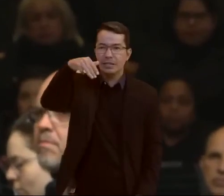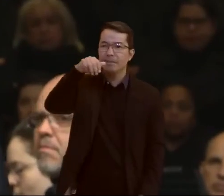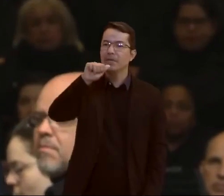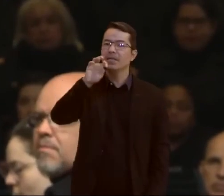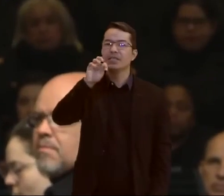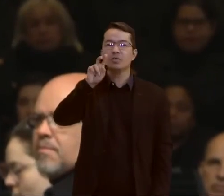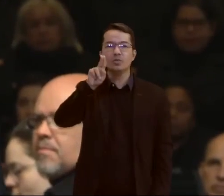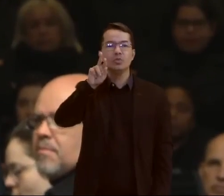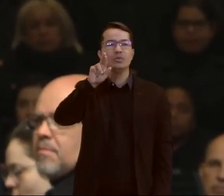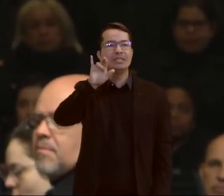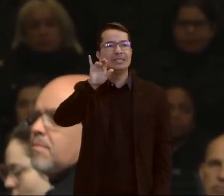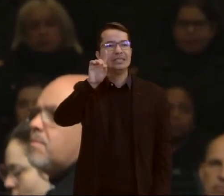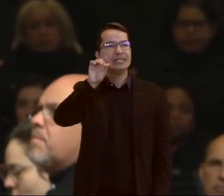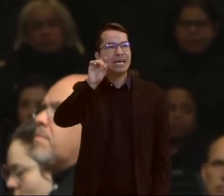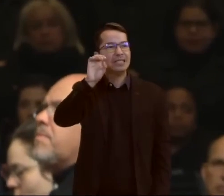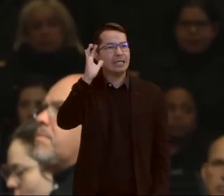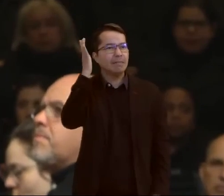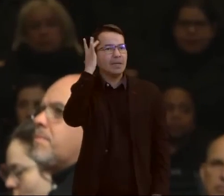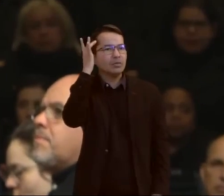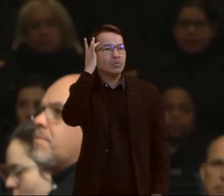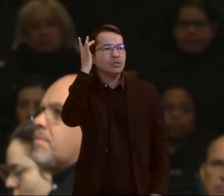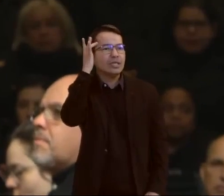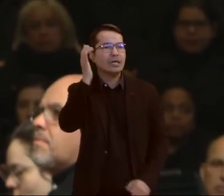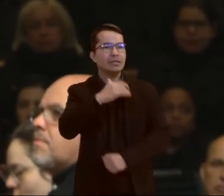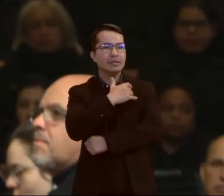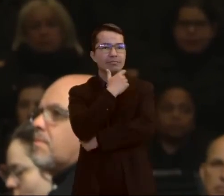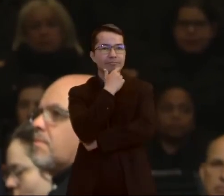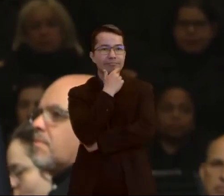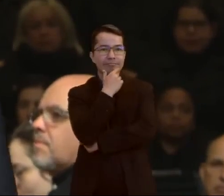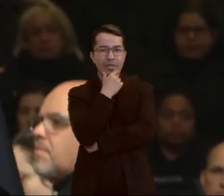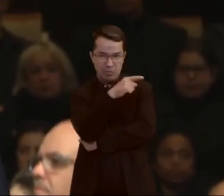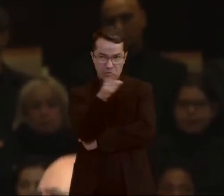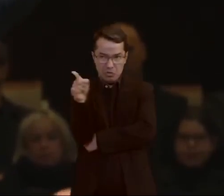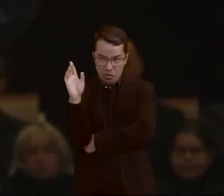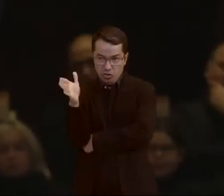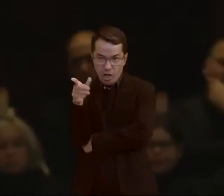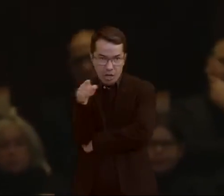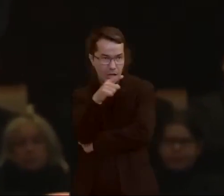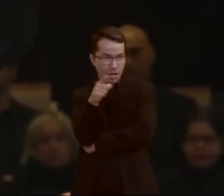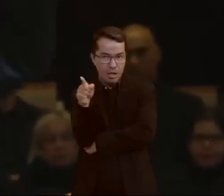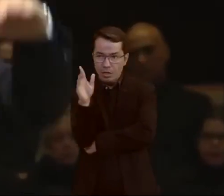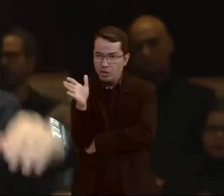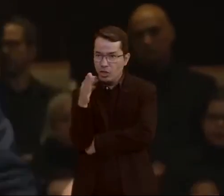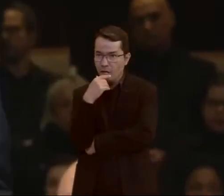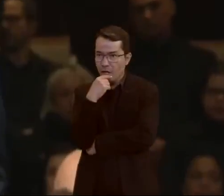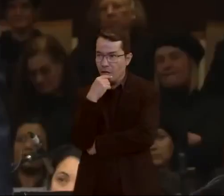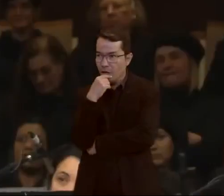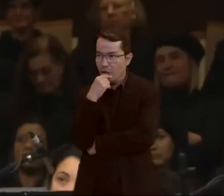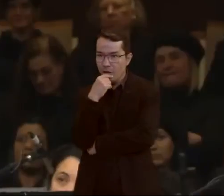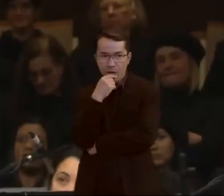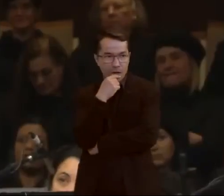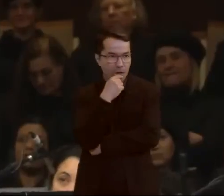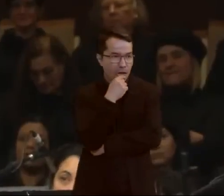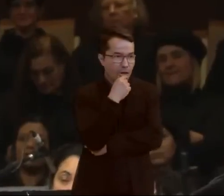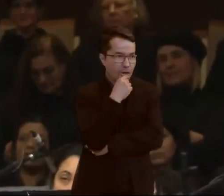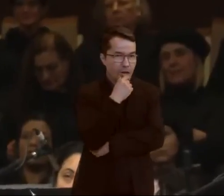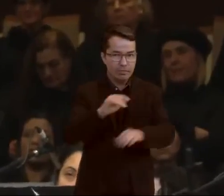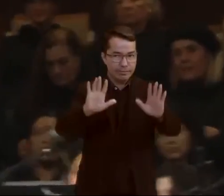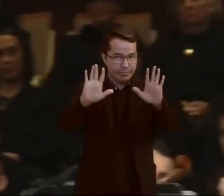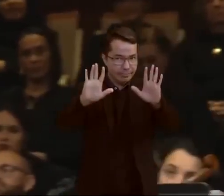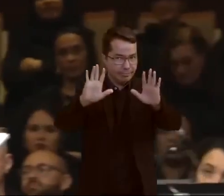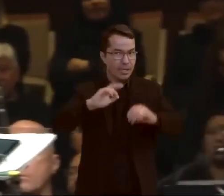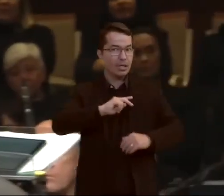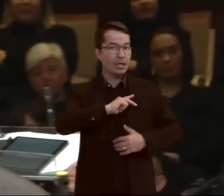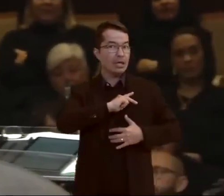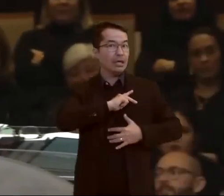medida da maturidade que a gente está perseguindo? Isso assim é tremendo, está lá no alto. O apóstolo Paulo vai ensinar